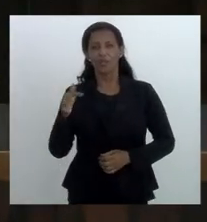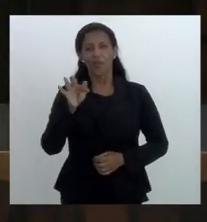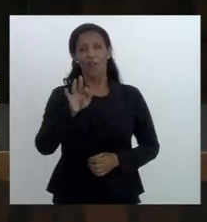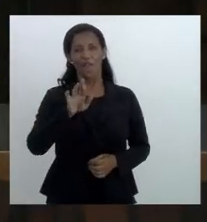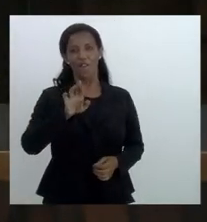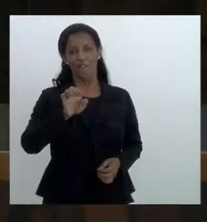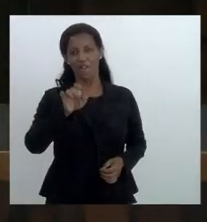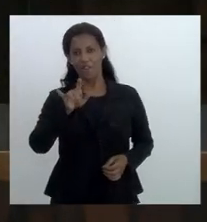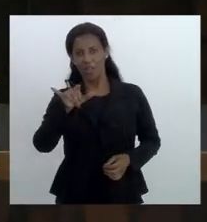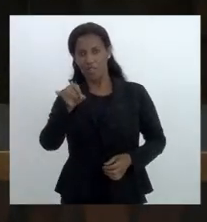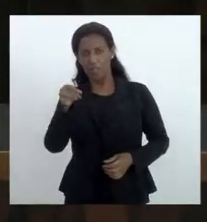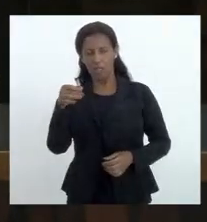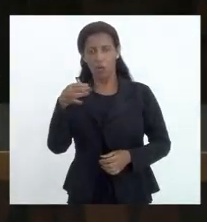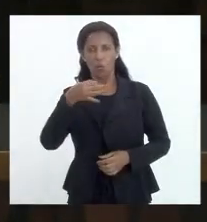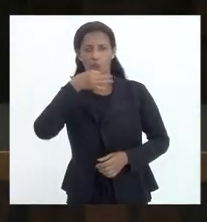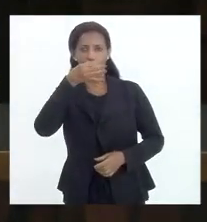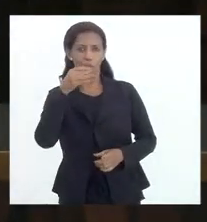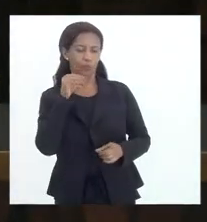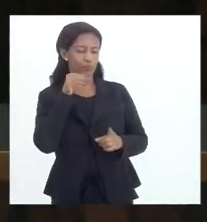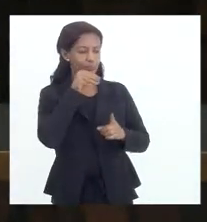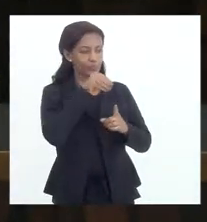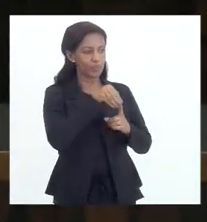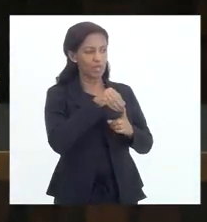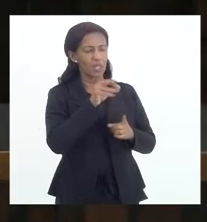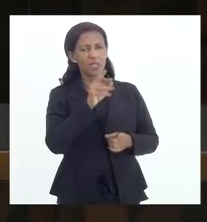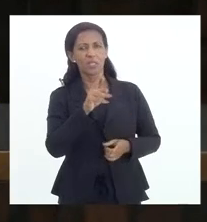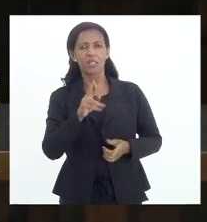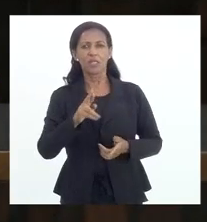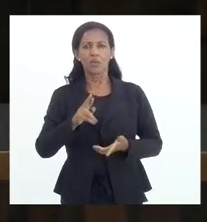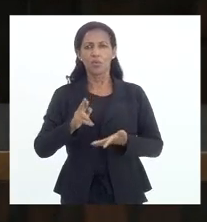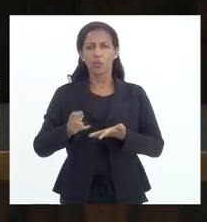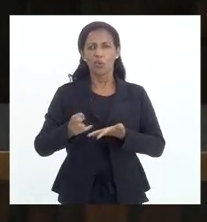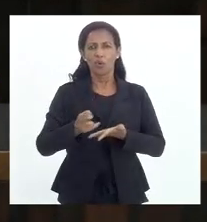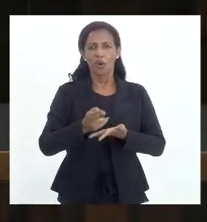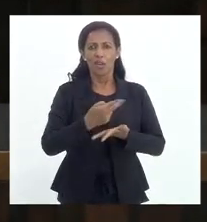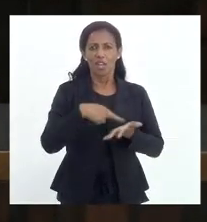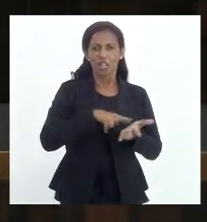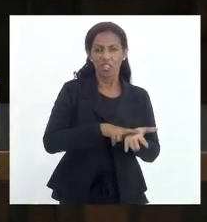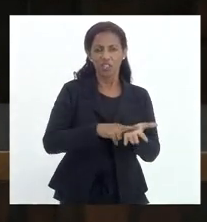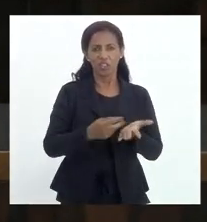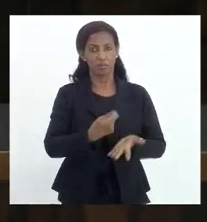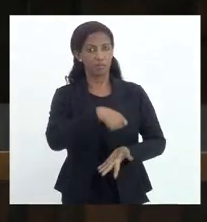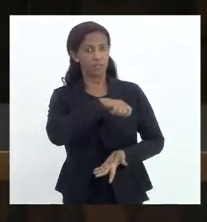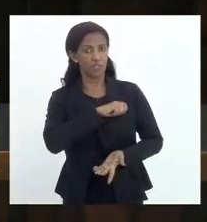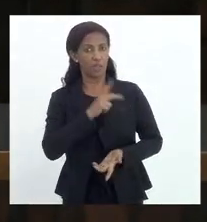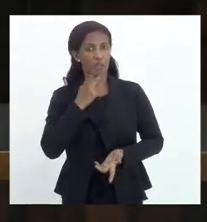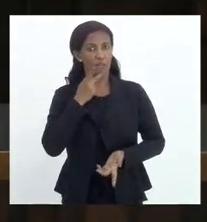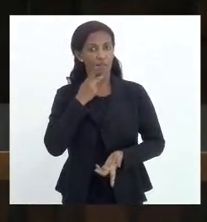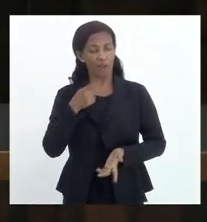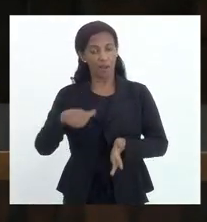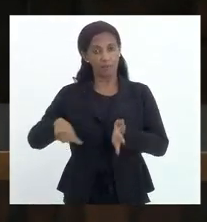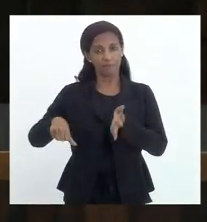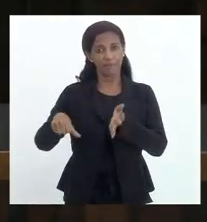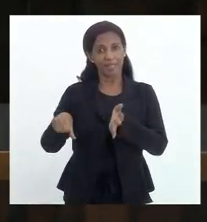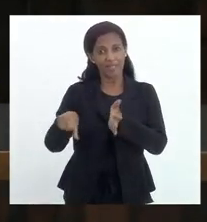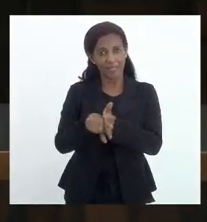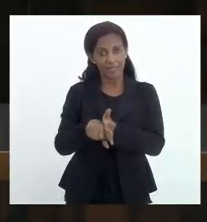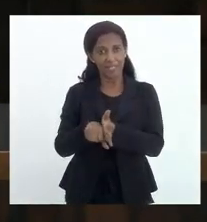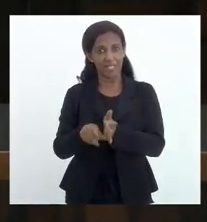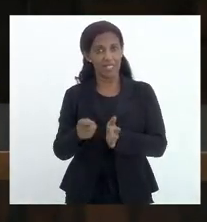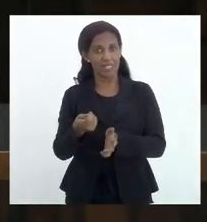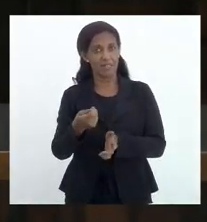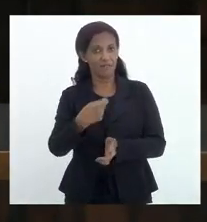questão central. Se o regime de recuperação fiscal, que trata da crise fiscal, é